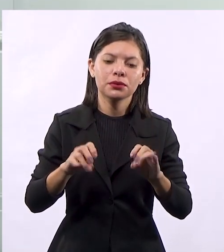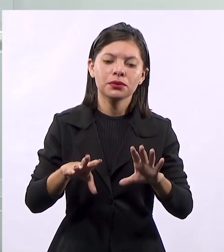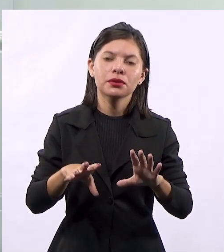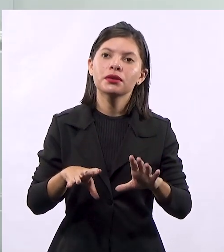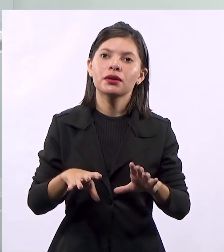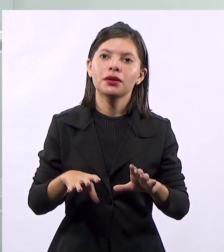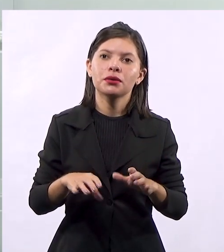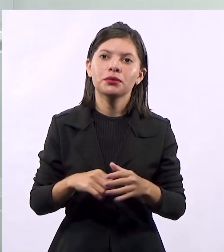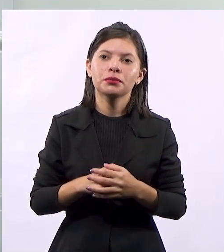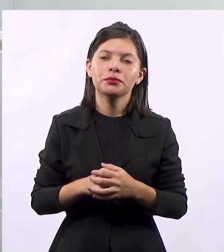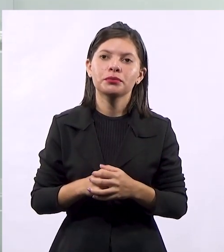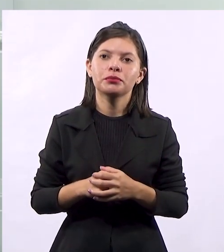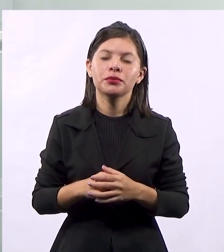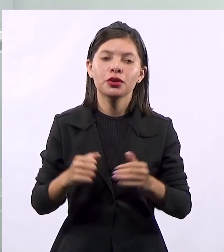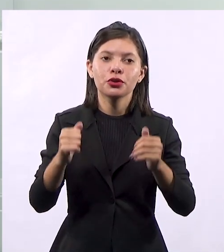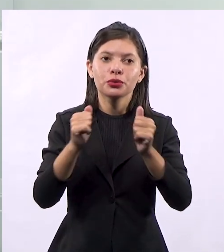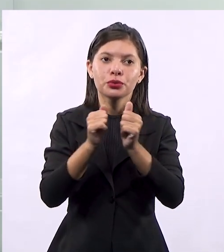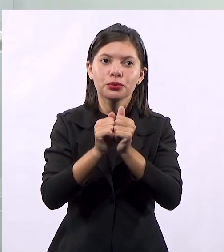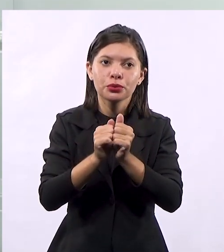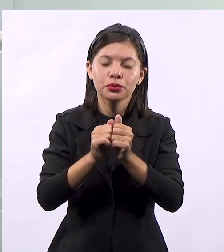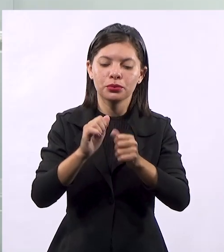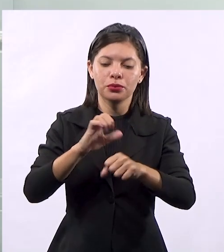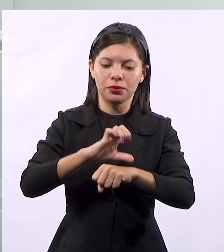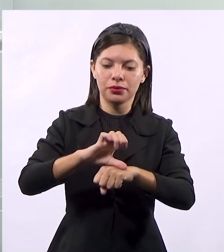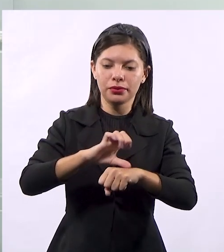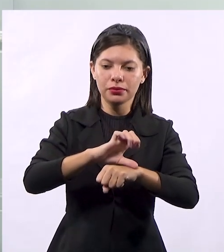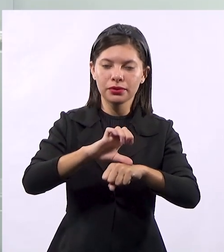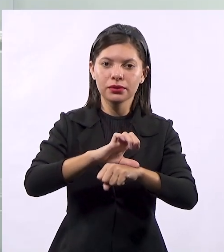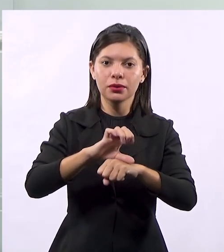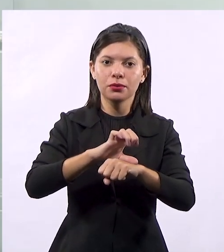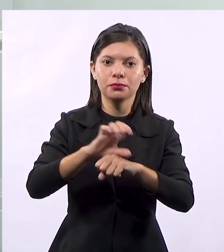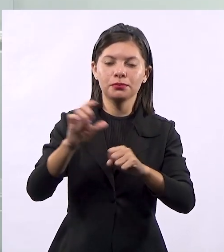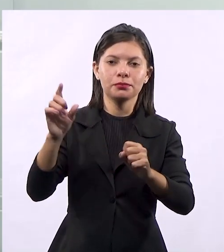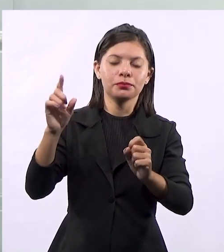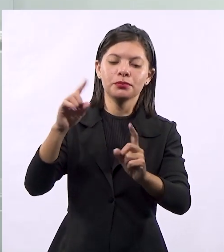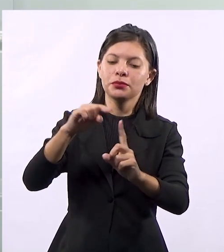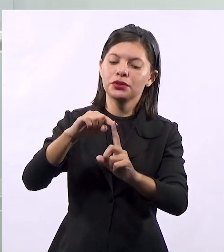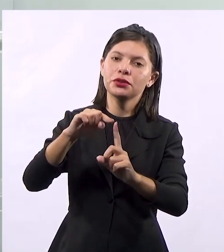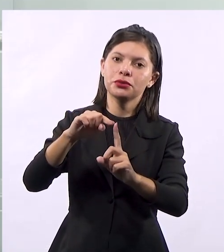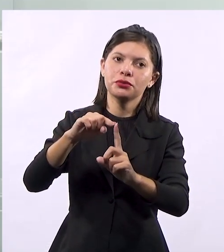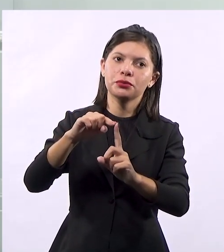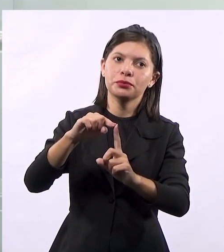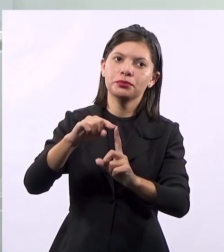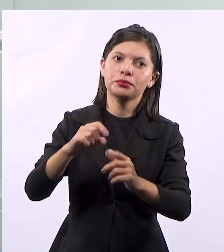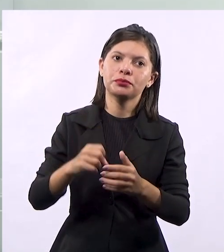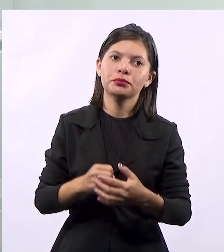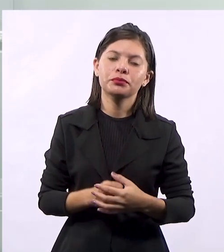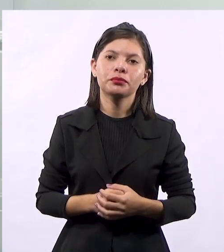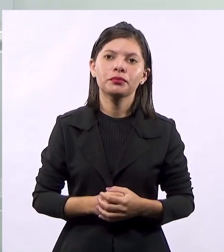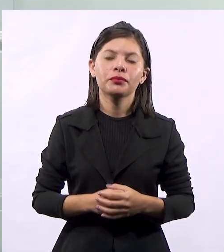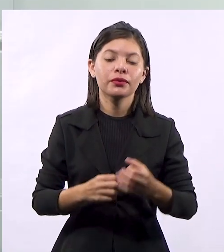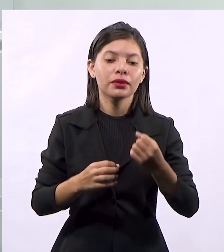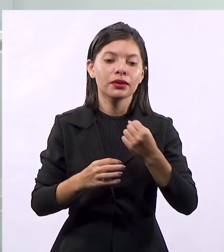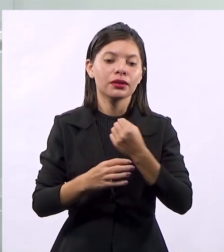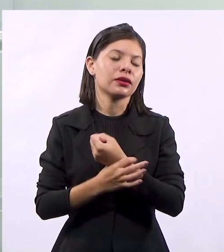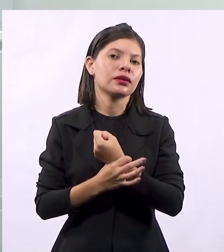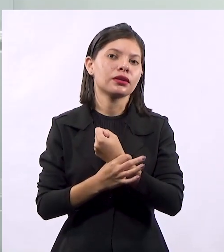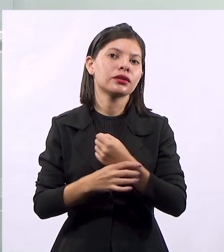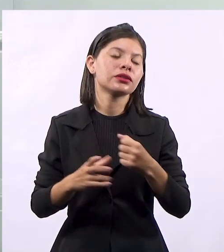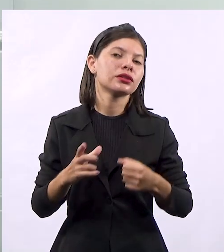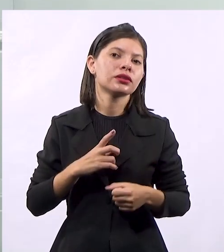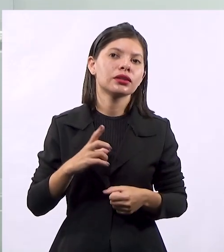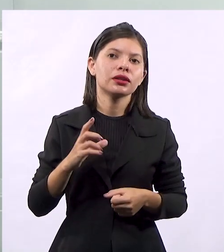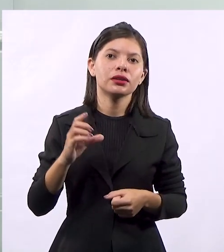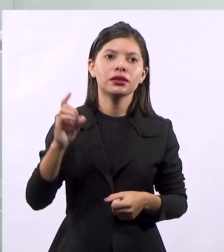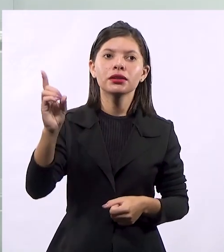venha contrariar a Constituição. Se ela contrariar a Constituição, ela vai ser extirpada do sistema jurídico. Portanto, toda regra,